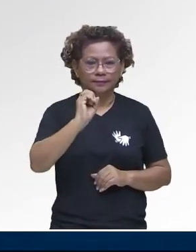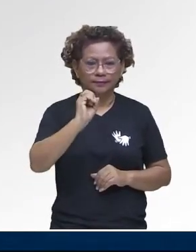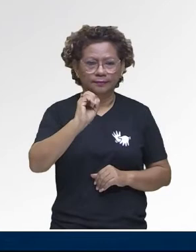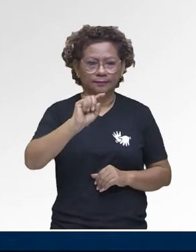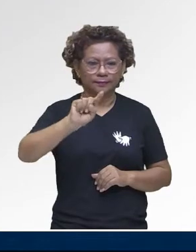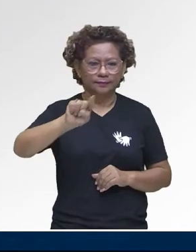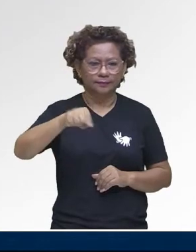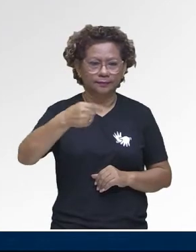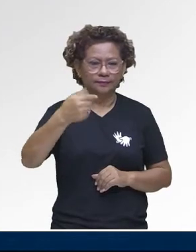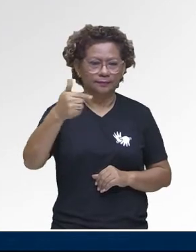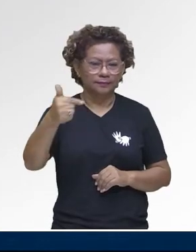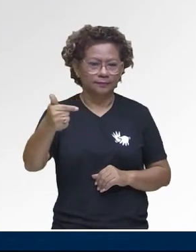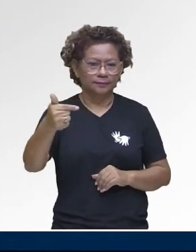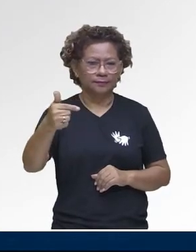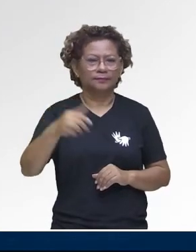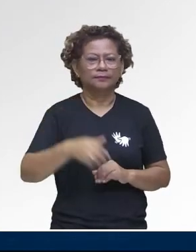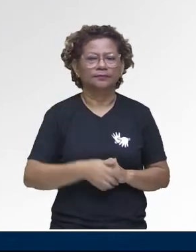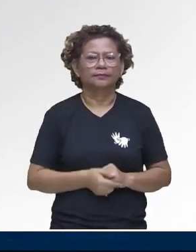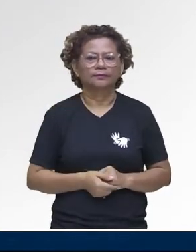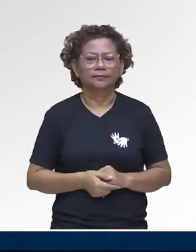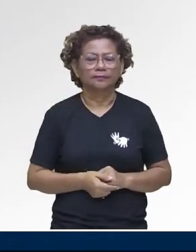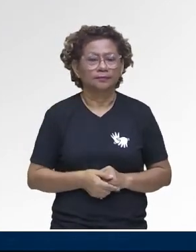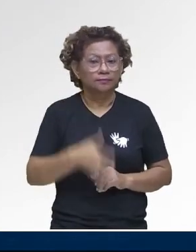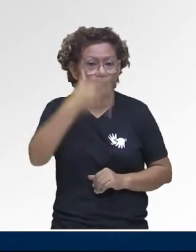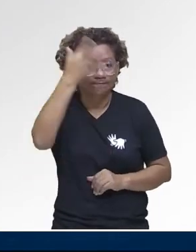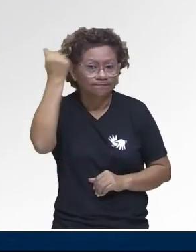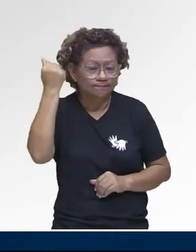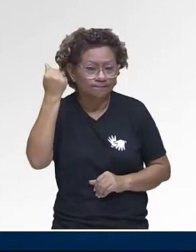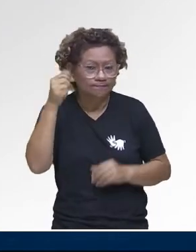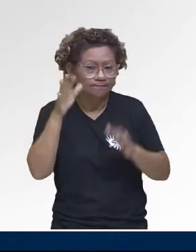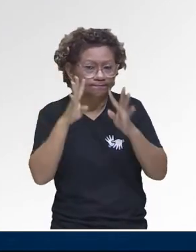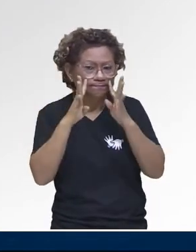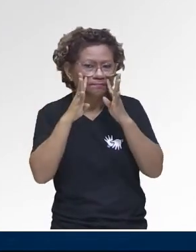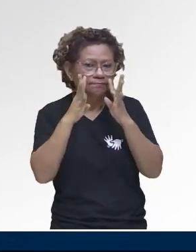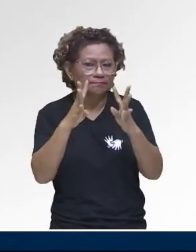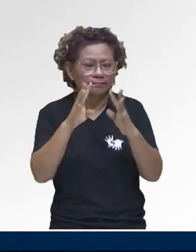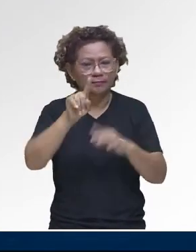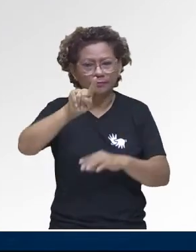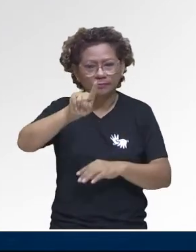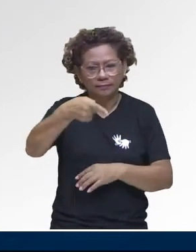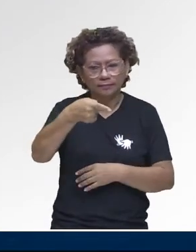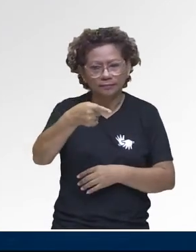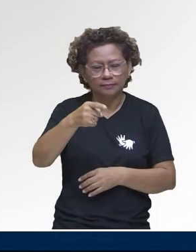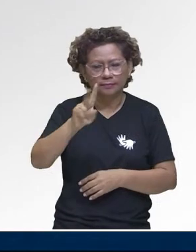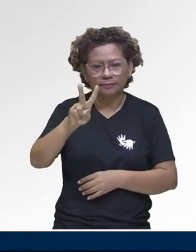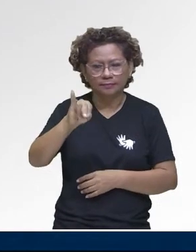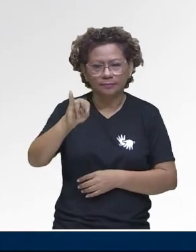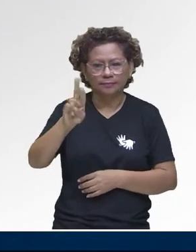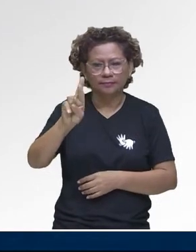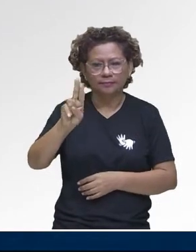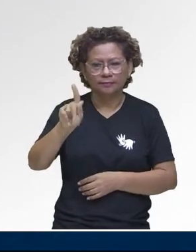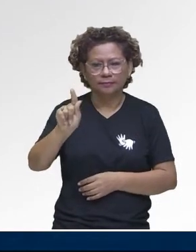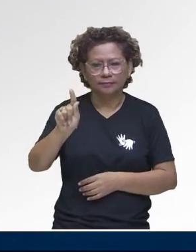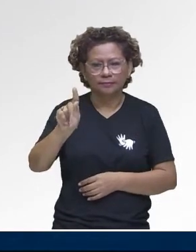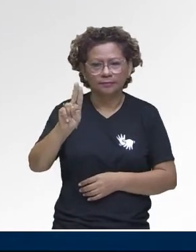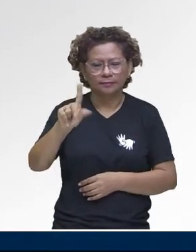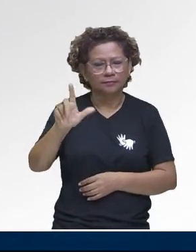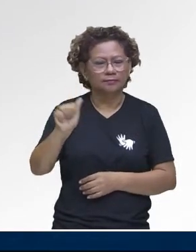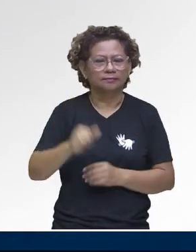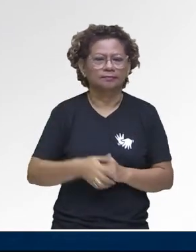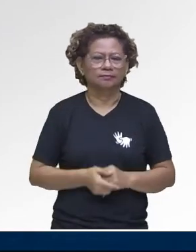2 décimos, olha a vírgula, e 22 inteiros e